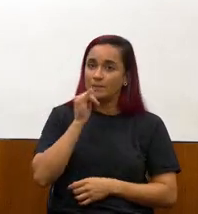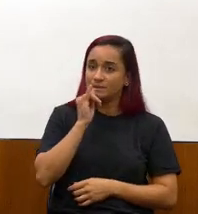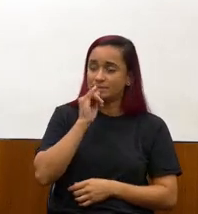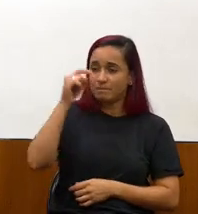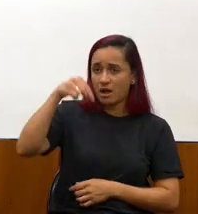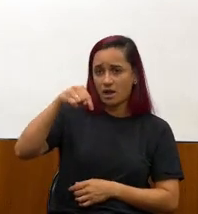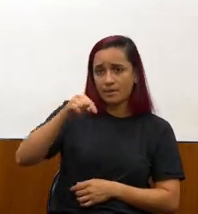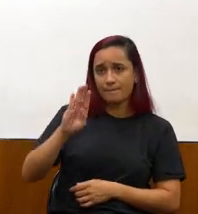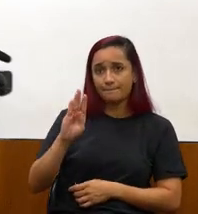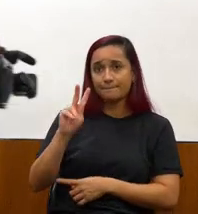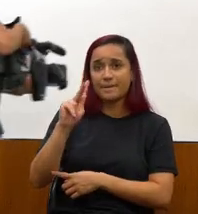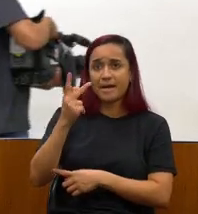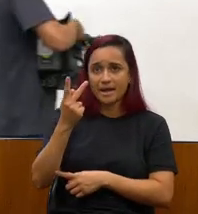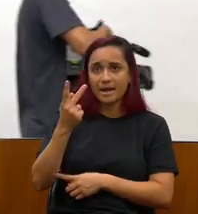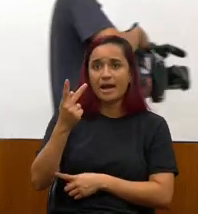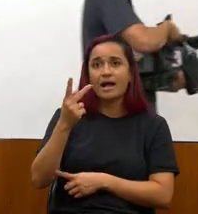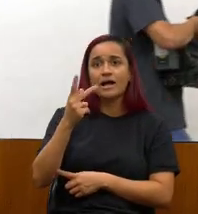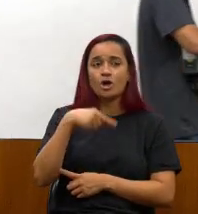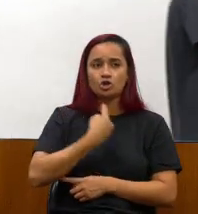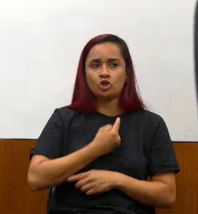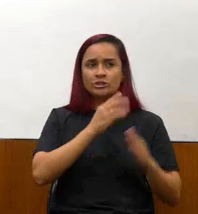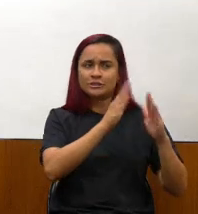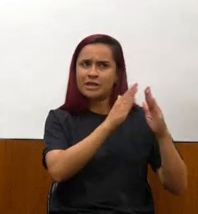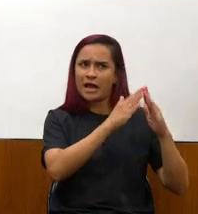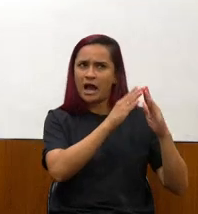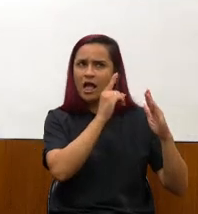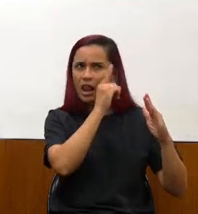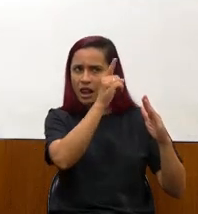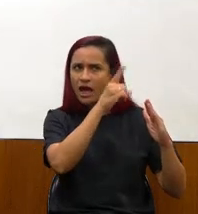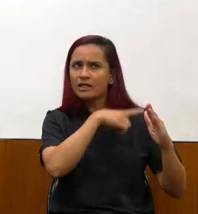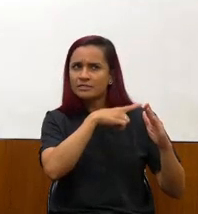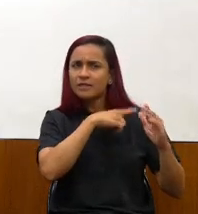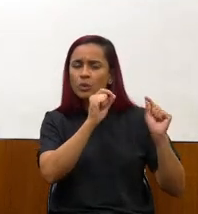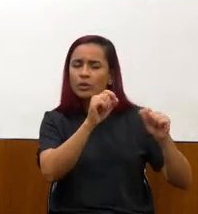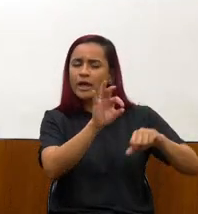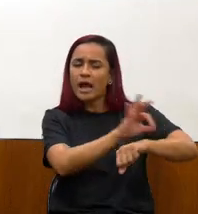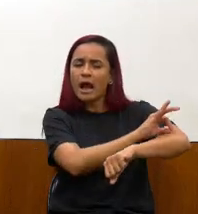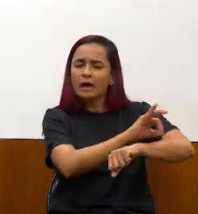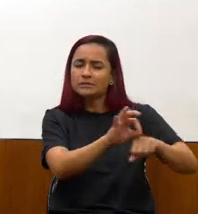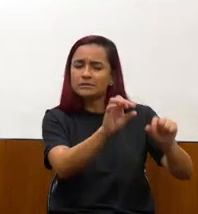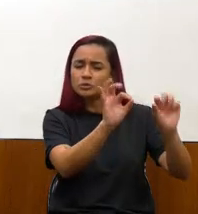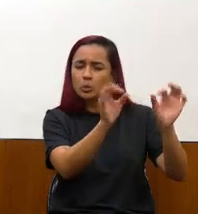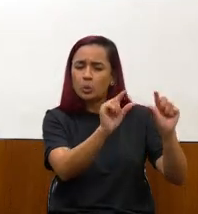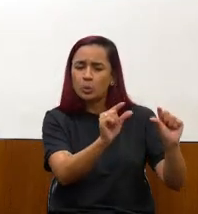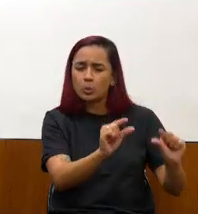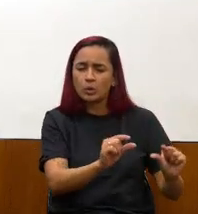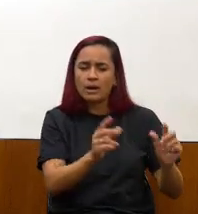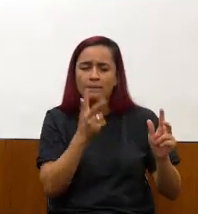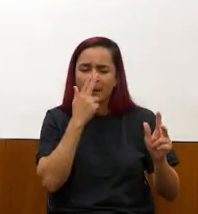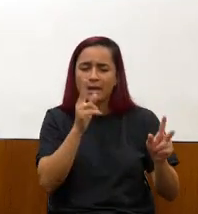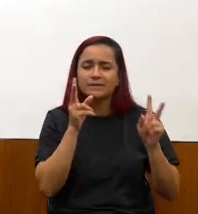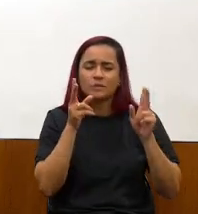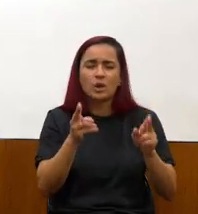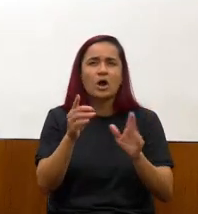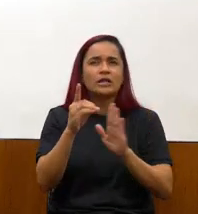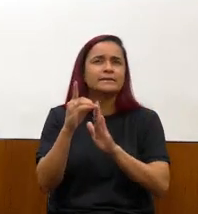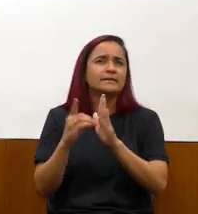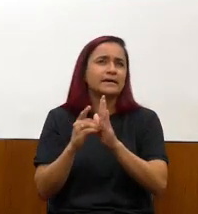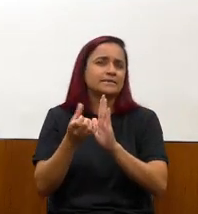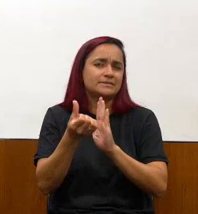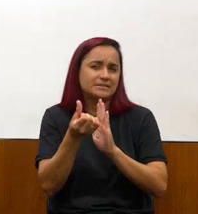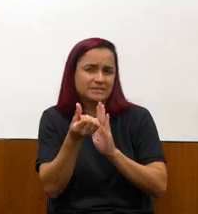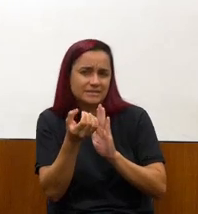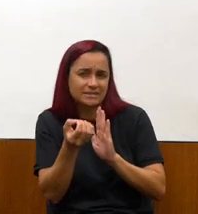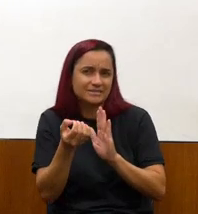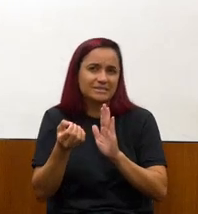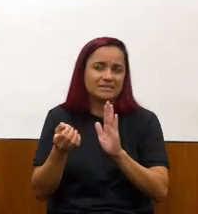uma arquitetura, talvez da década de 50, 60, bem charmosa, aliás. Se a gente for andar aqui, por exemplo, por volta desse